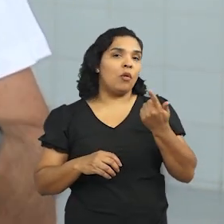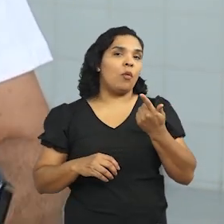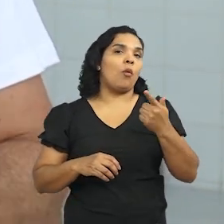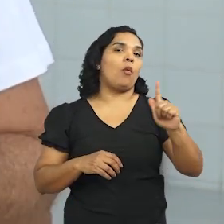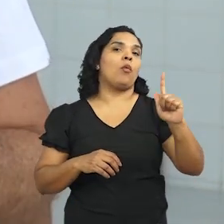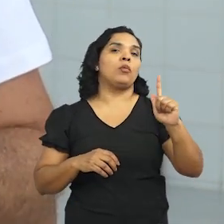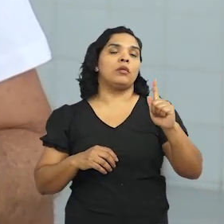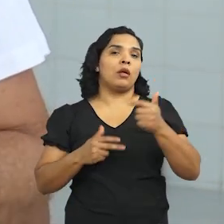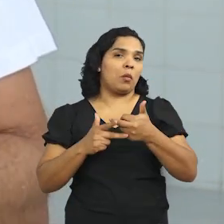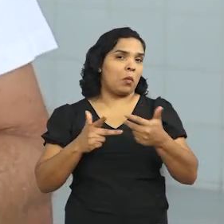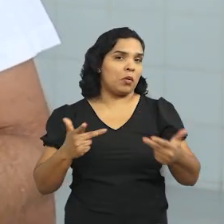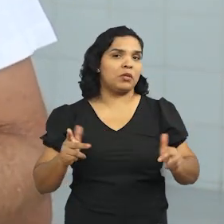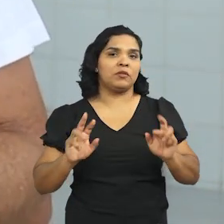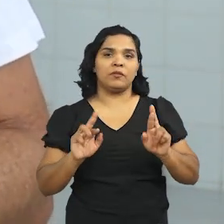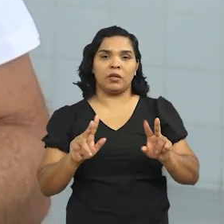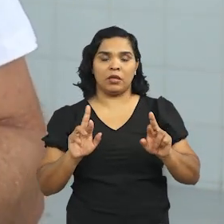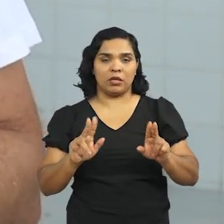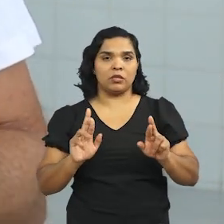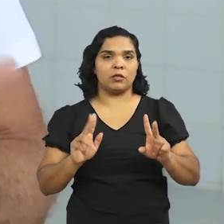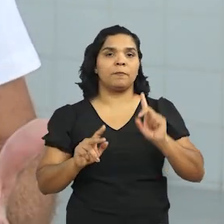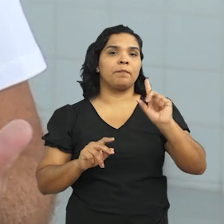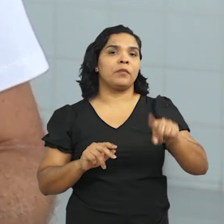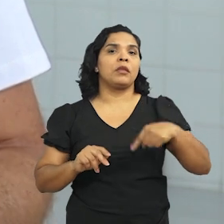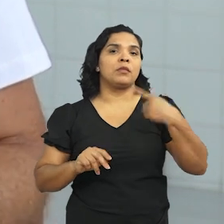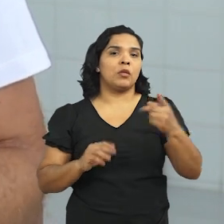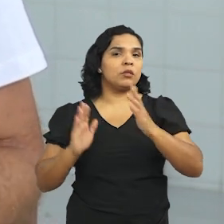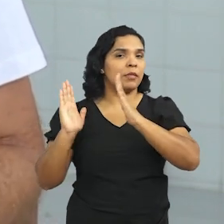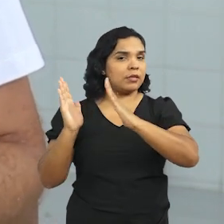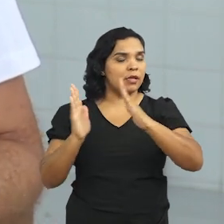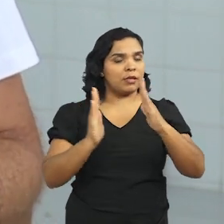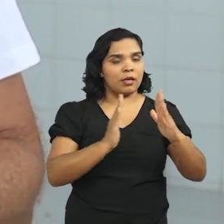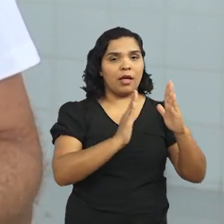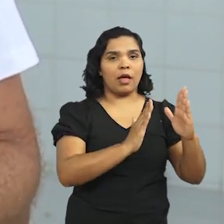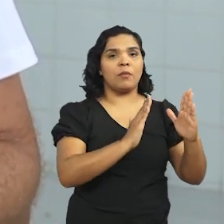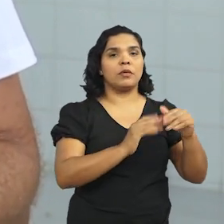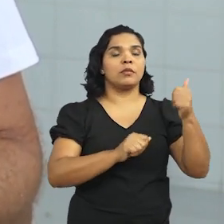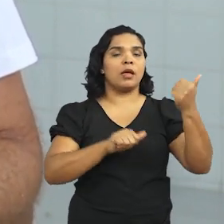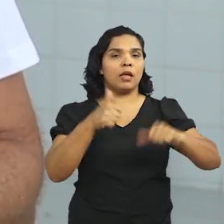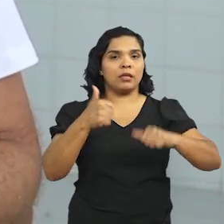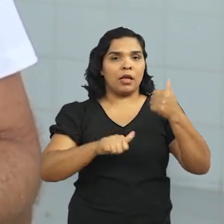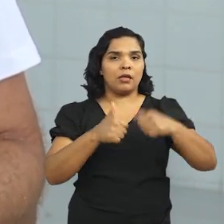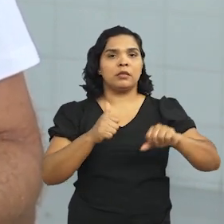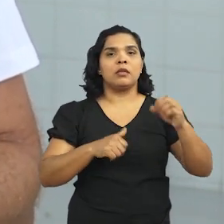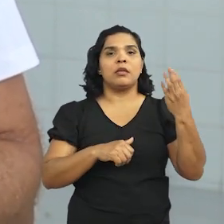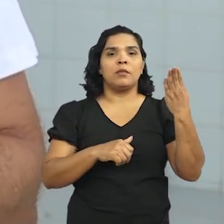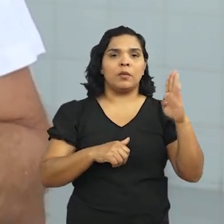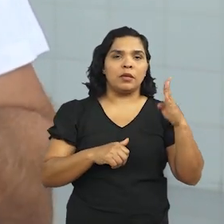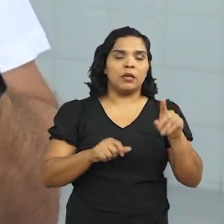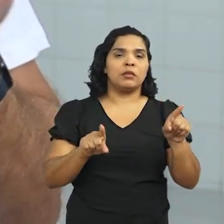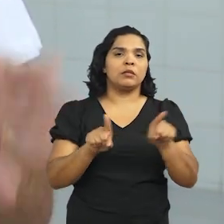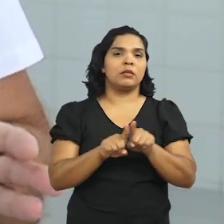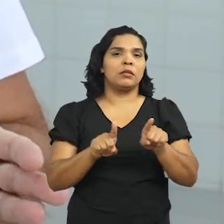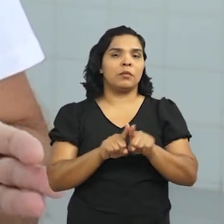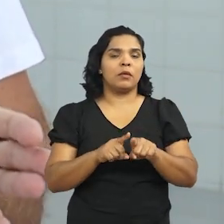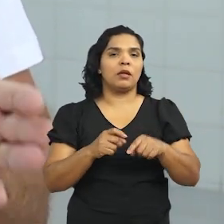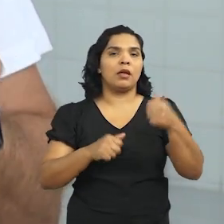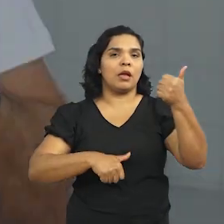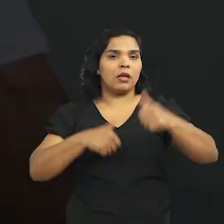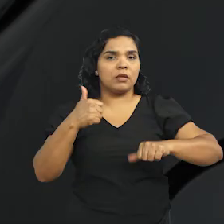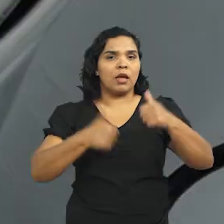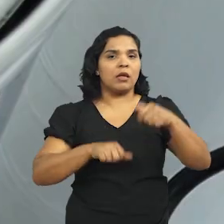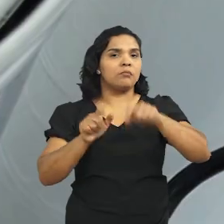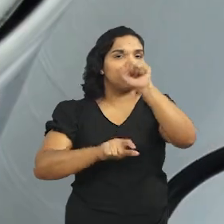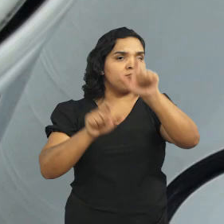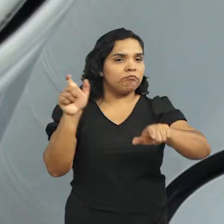pode adicionar um novo aditivo, um novo insumo. Enfim, então as próximas etapas é análise